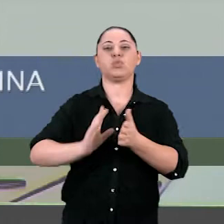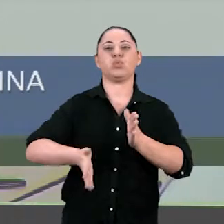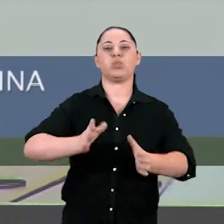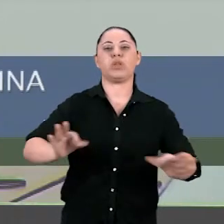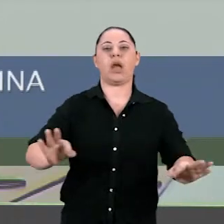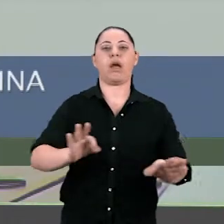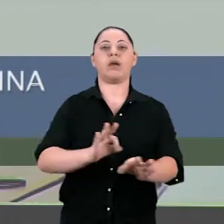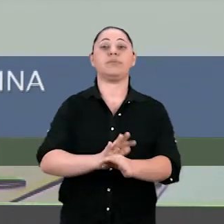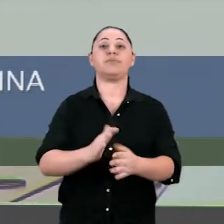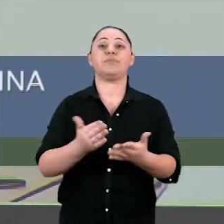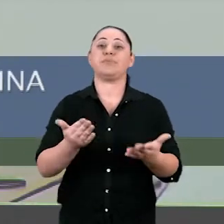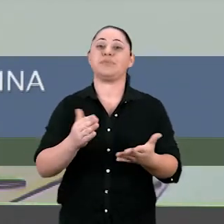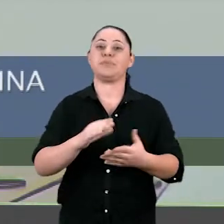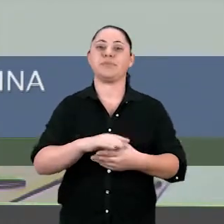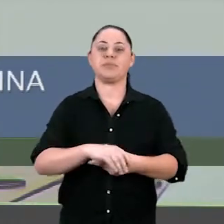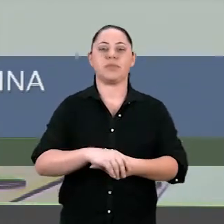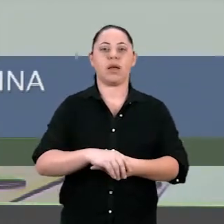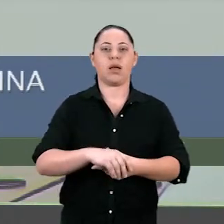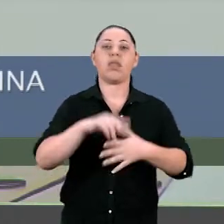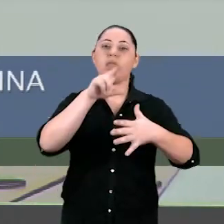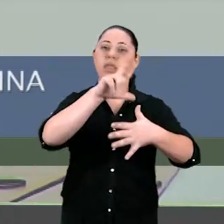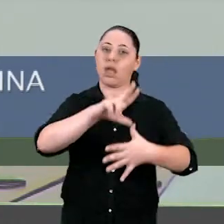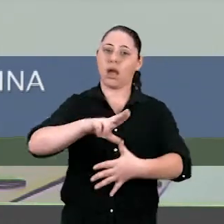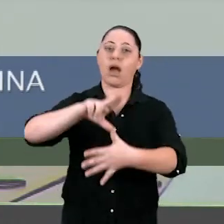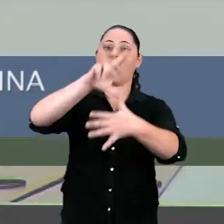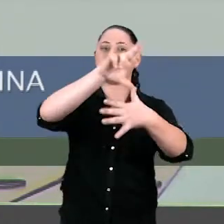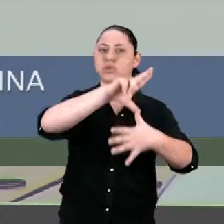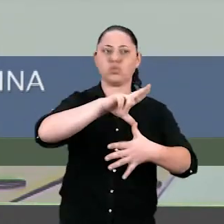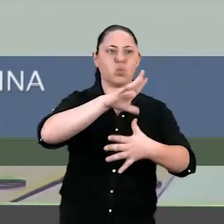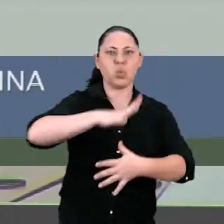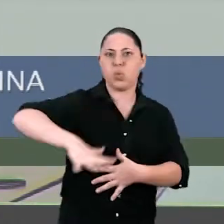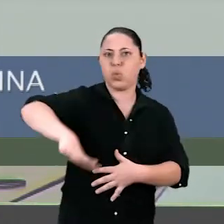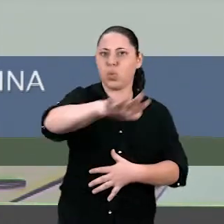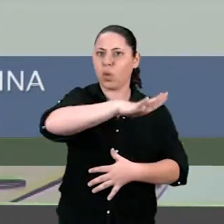na América Latina em geral. E isso foi